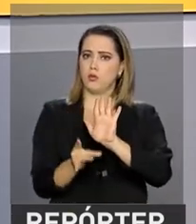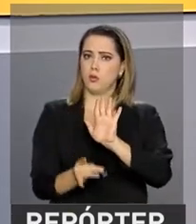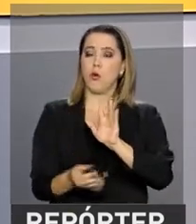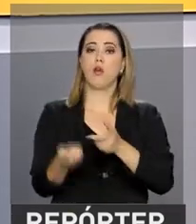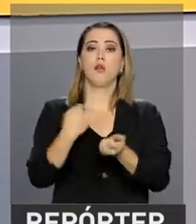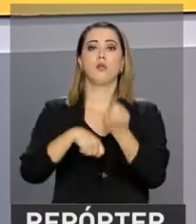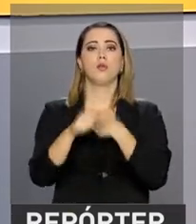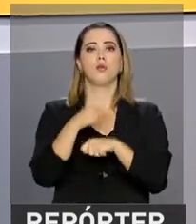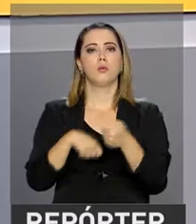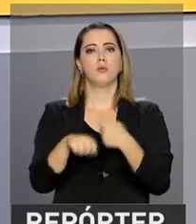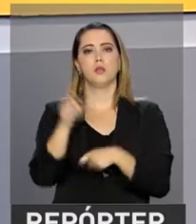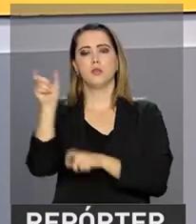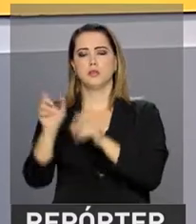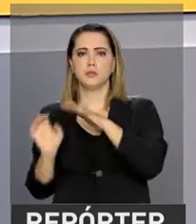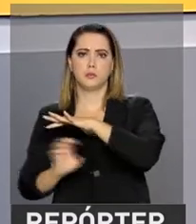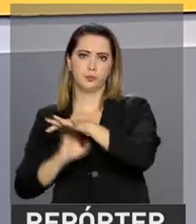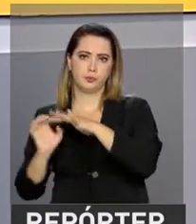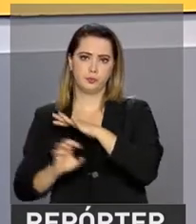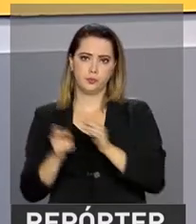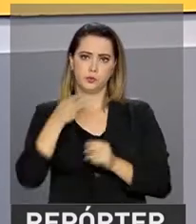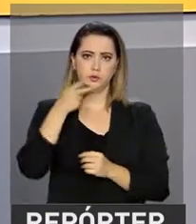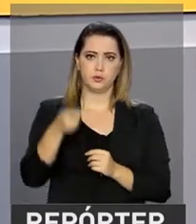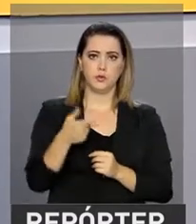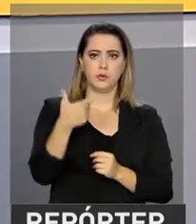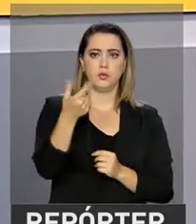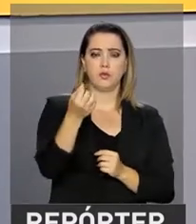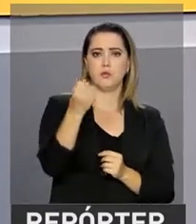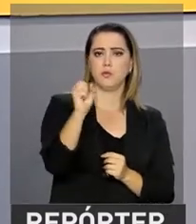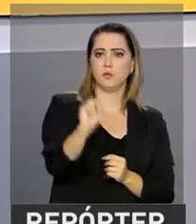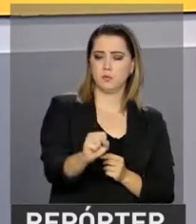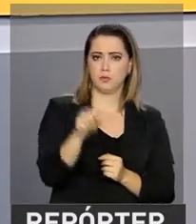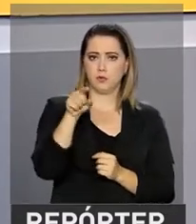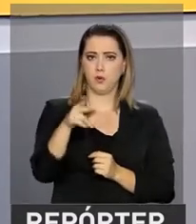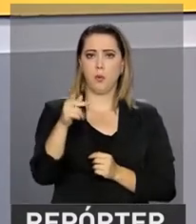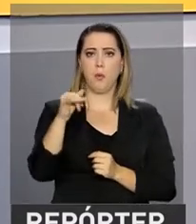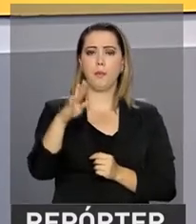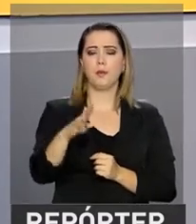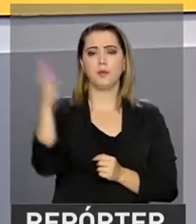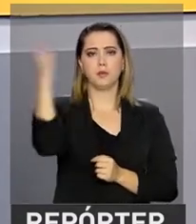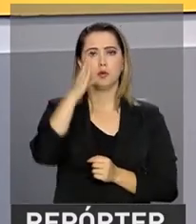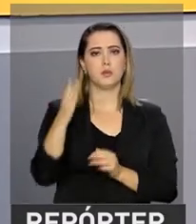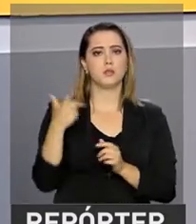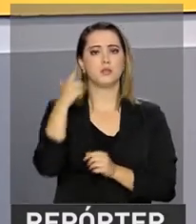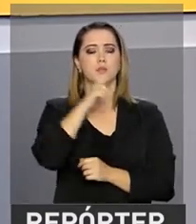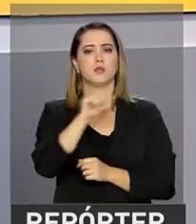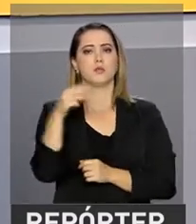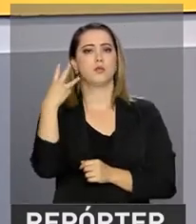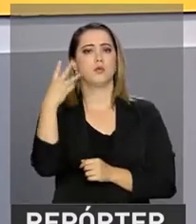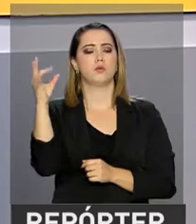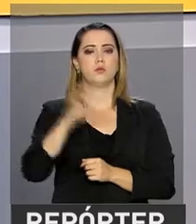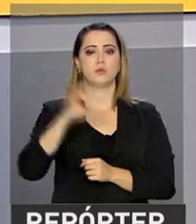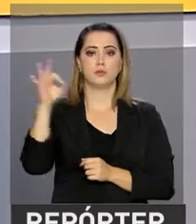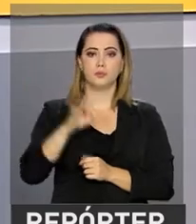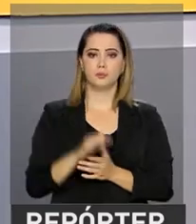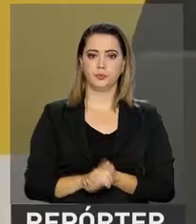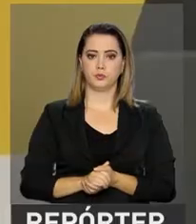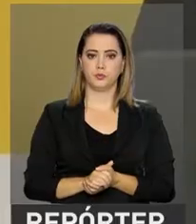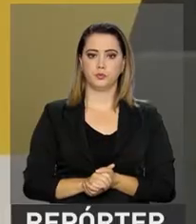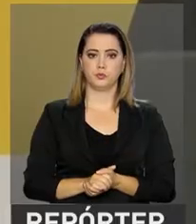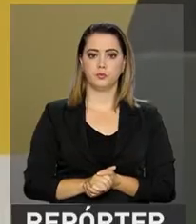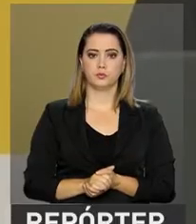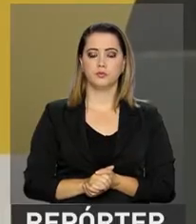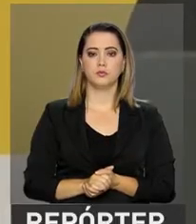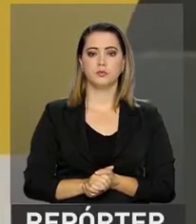brasileira os investidores e disse que em 2018 o pib brasileiro deve atingir 3 por cento